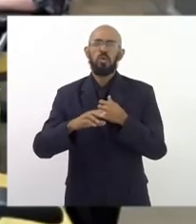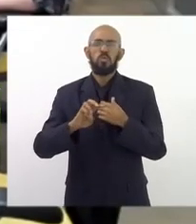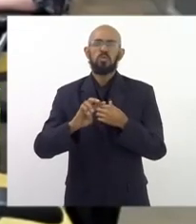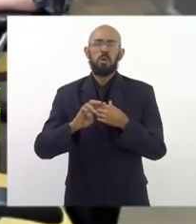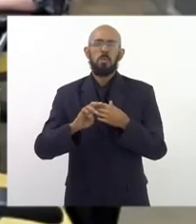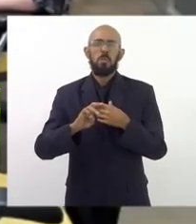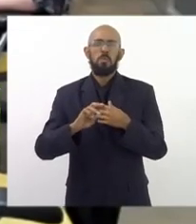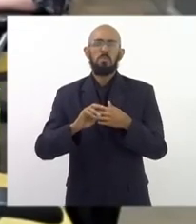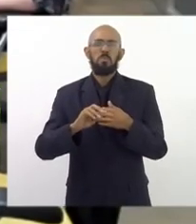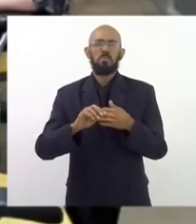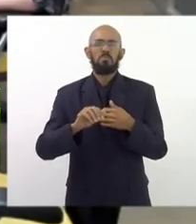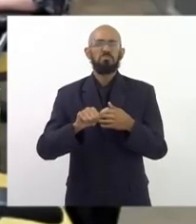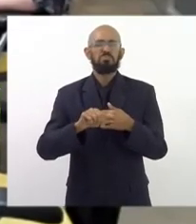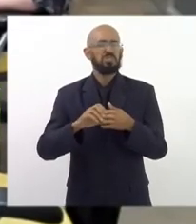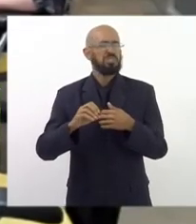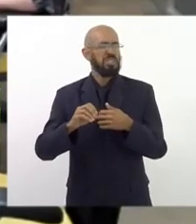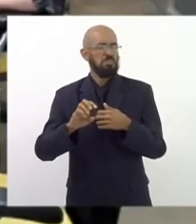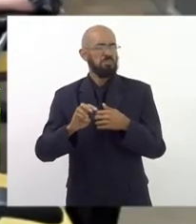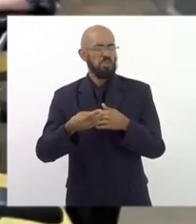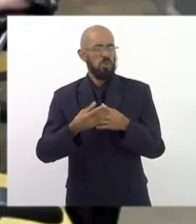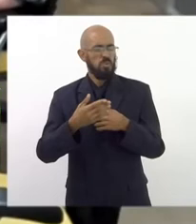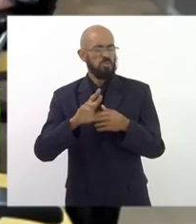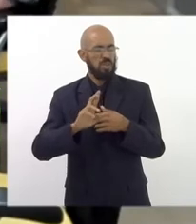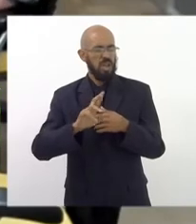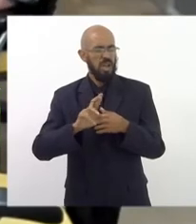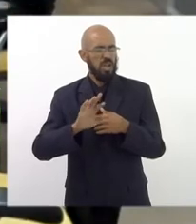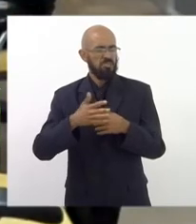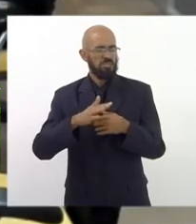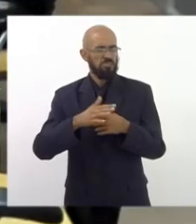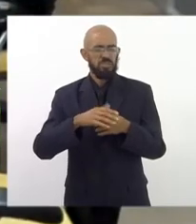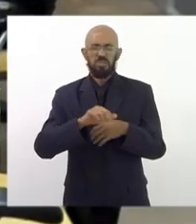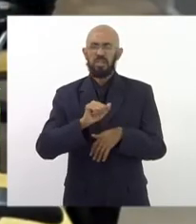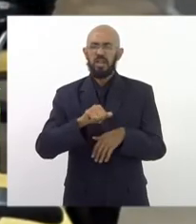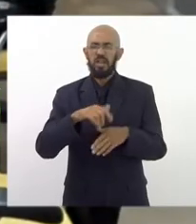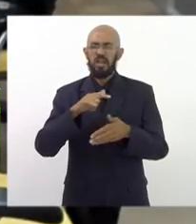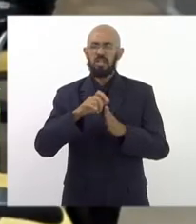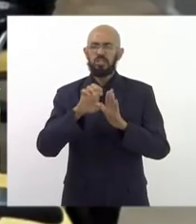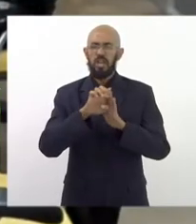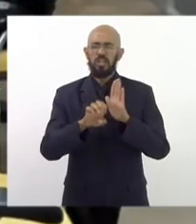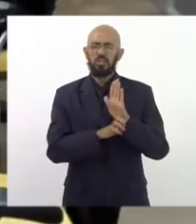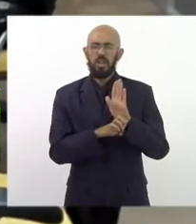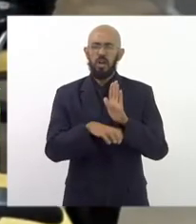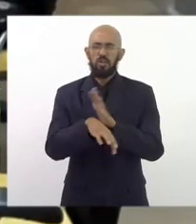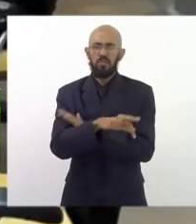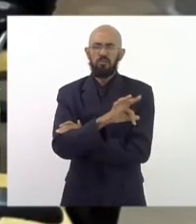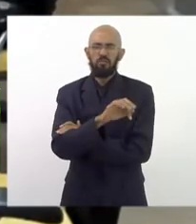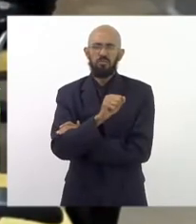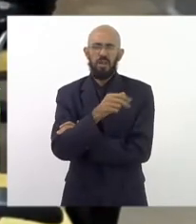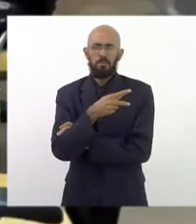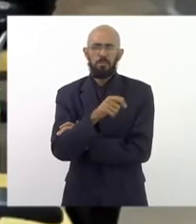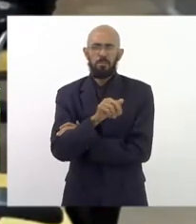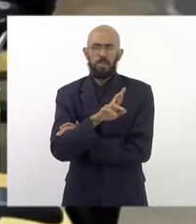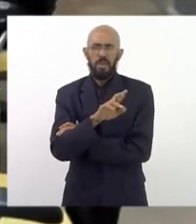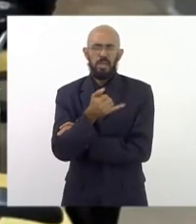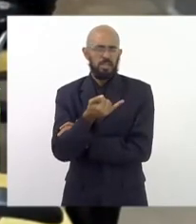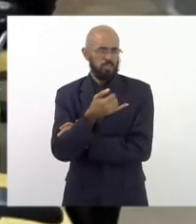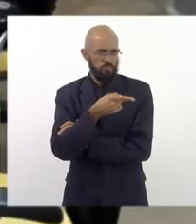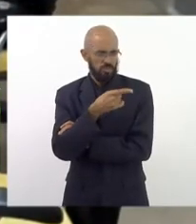não sei se o Bruno se lembra, que era de editais da FAPERJ, que não tinham sido honrados, enfim. Não sei se você tem isso de